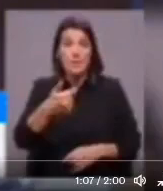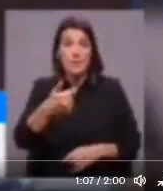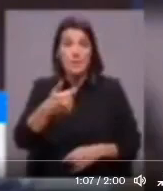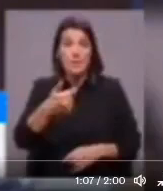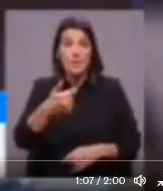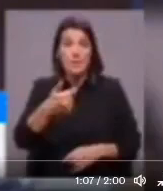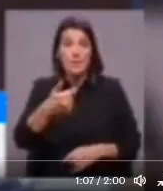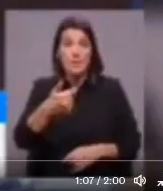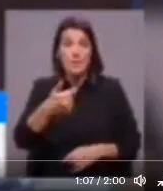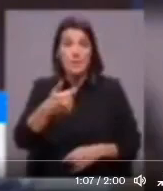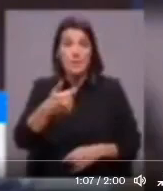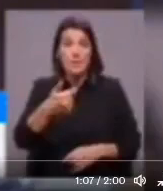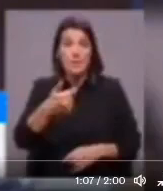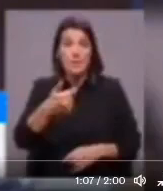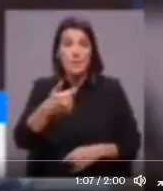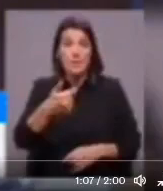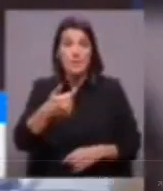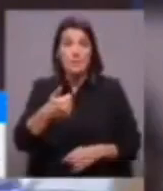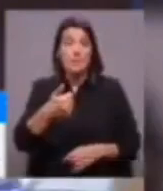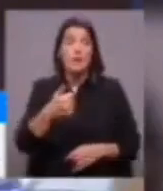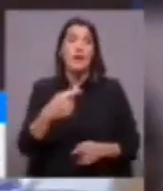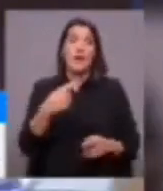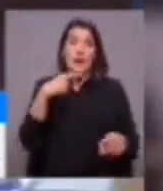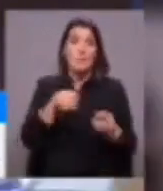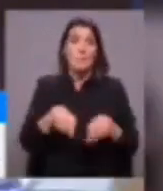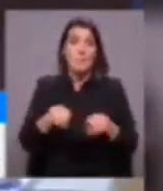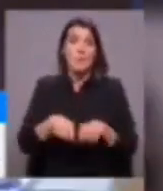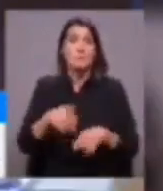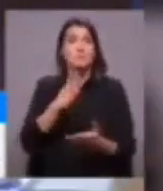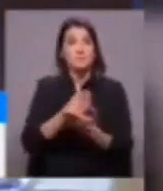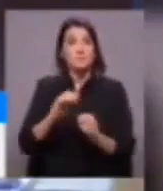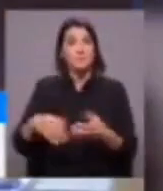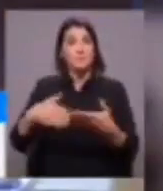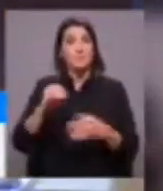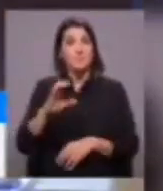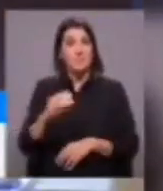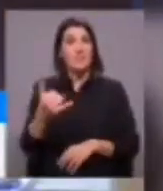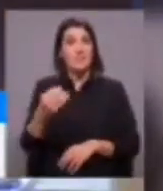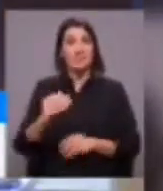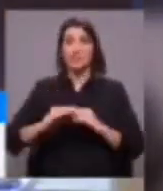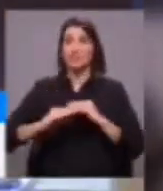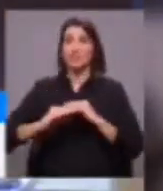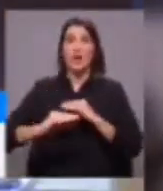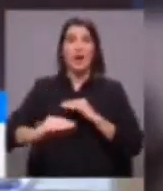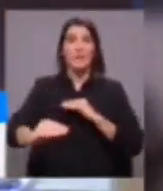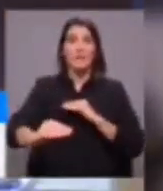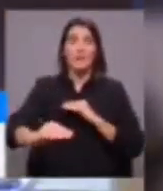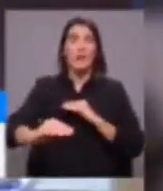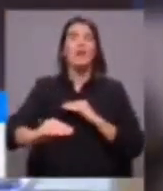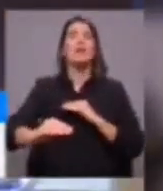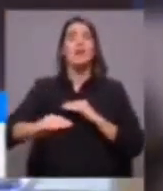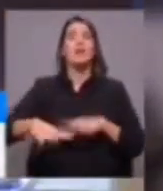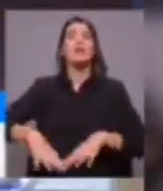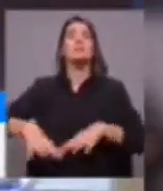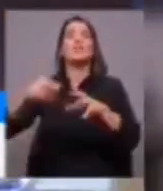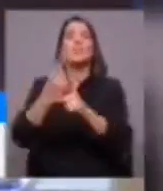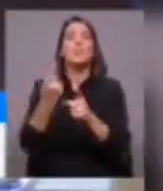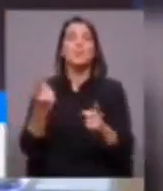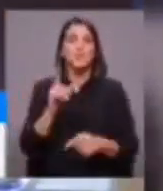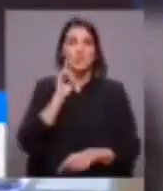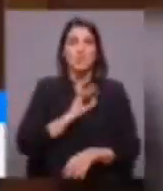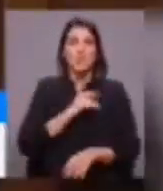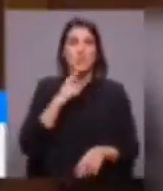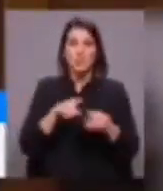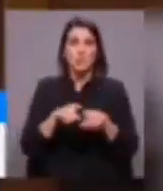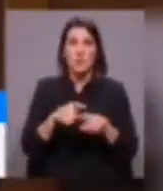sem palavras e não é e não é pelos melhores motivos até o início do século 20 era estável E por que é que o pivete se desenvolveu o senhor Deputado e